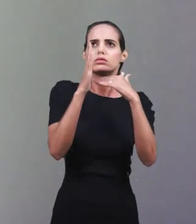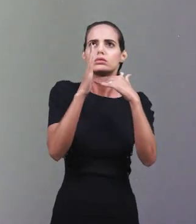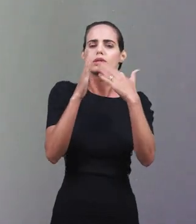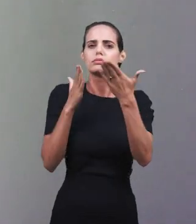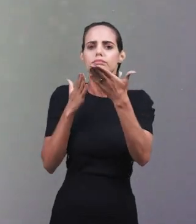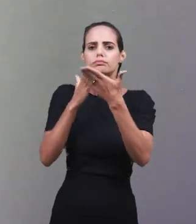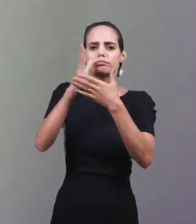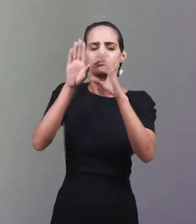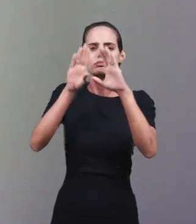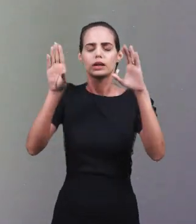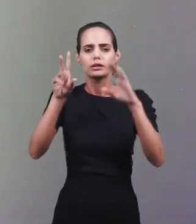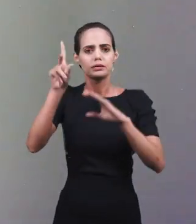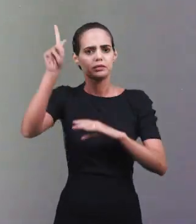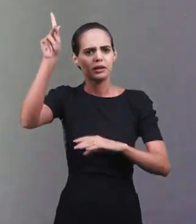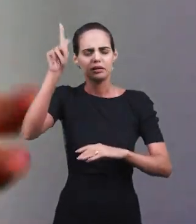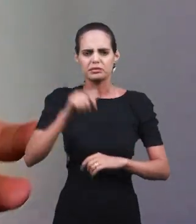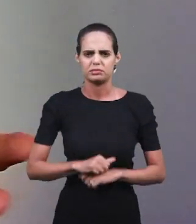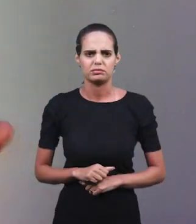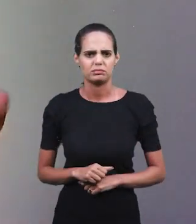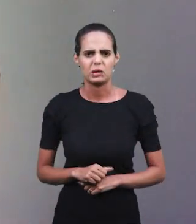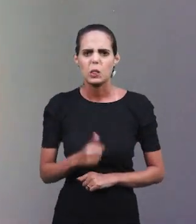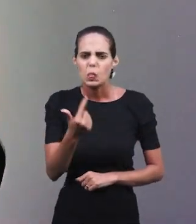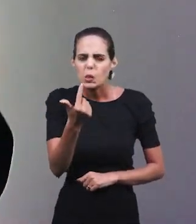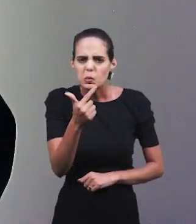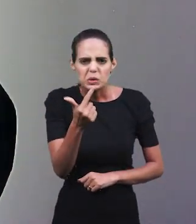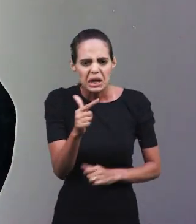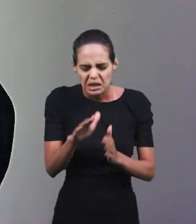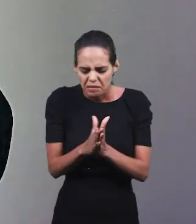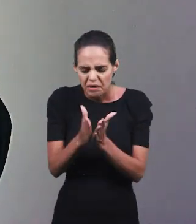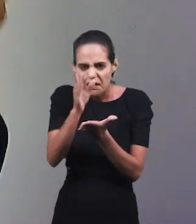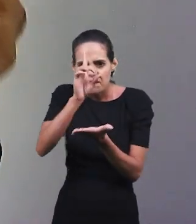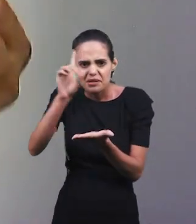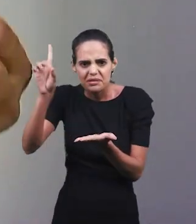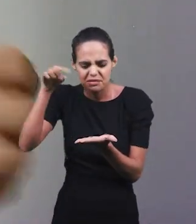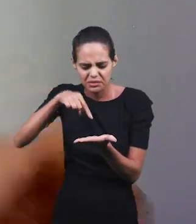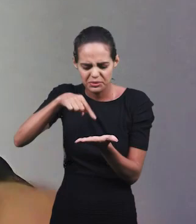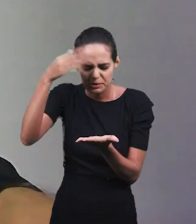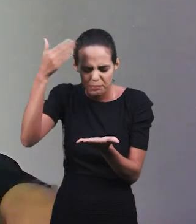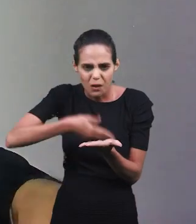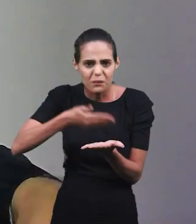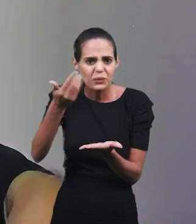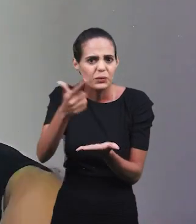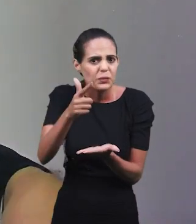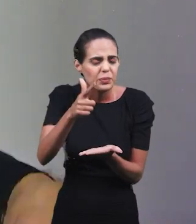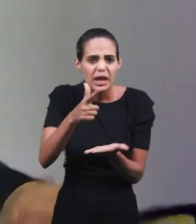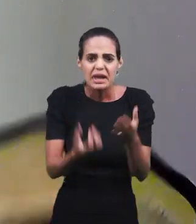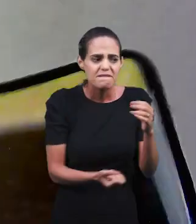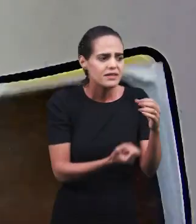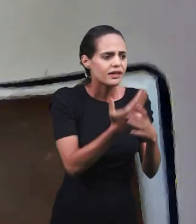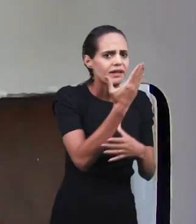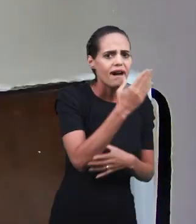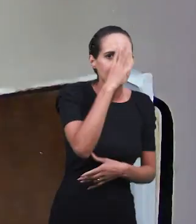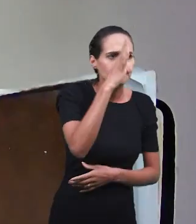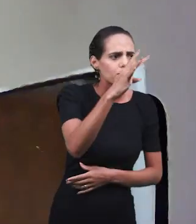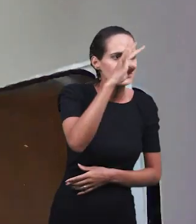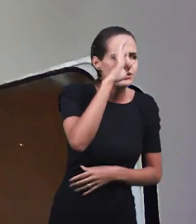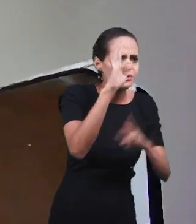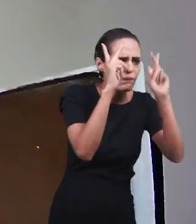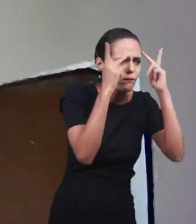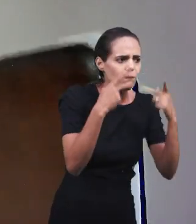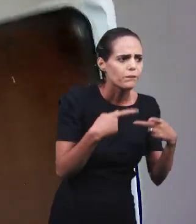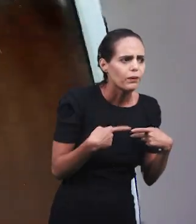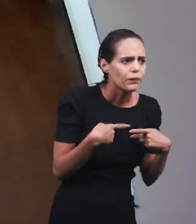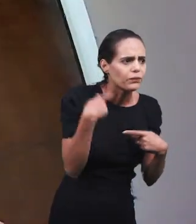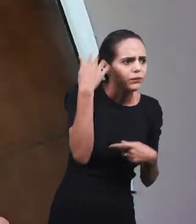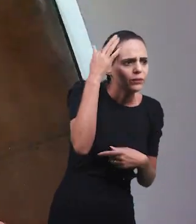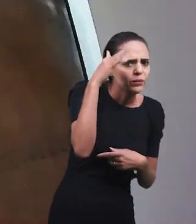tem respaldo bíblico. Isso é um dogma criado pela filosofia do homem, pela imaginação do homem. Por isso